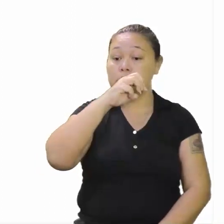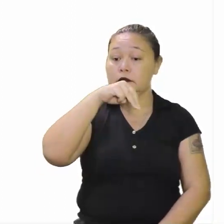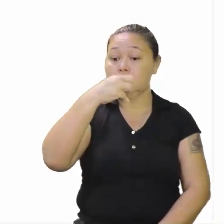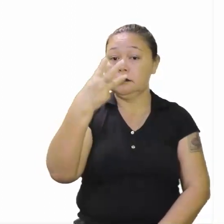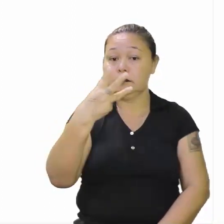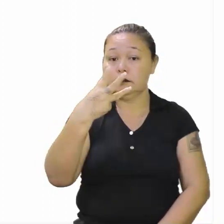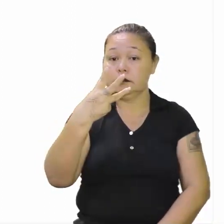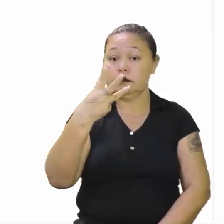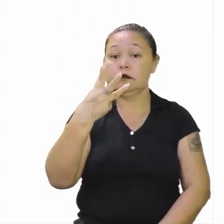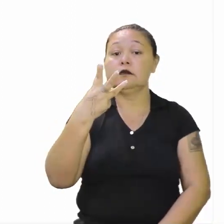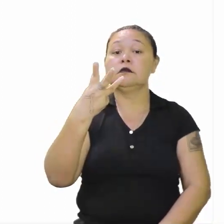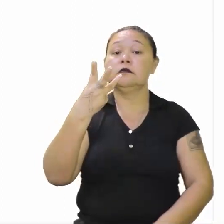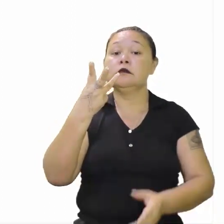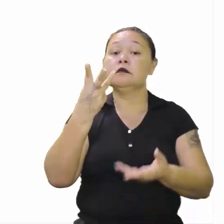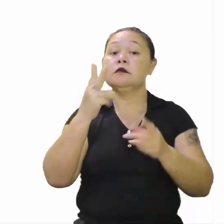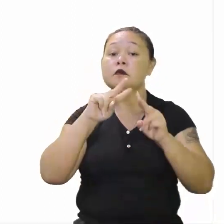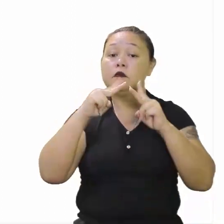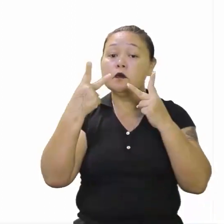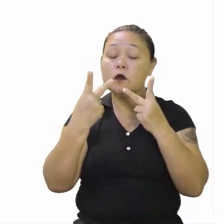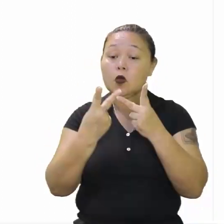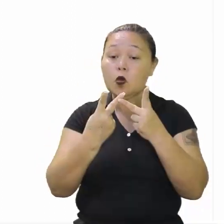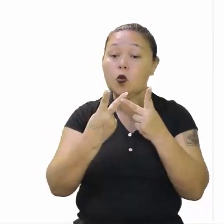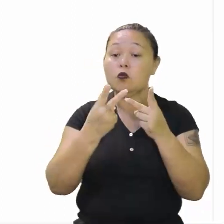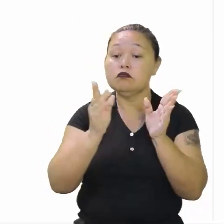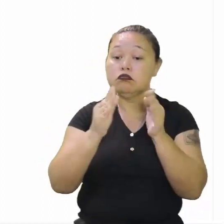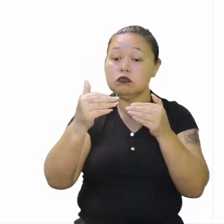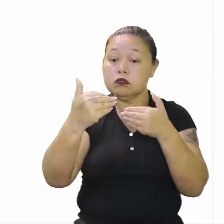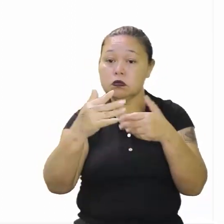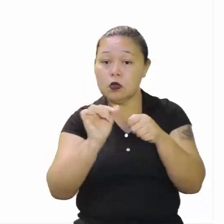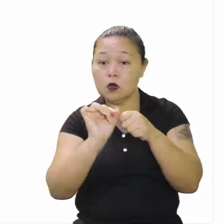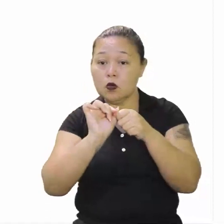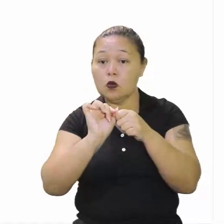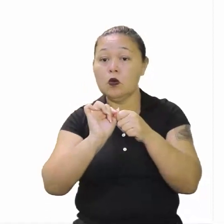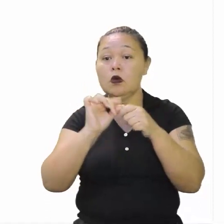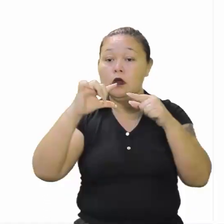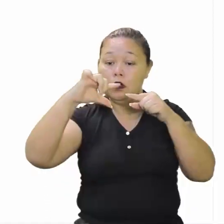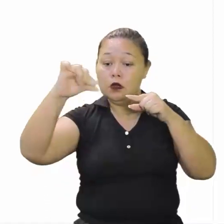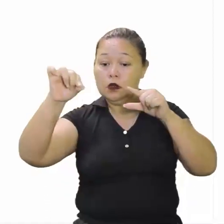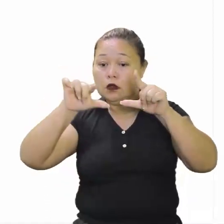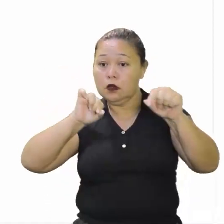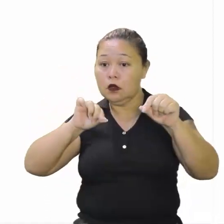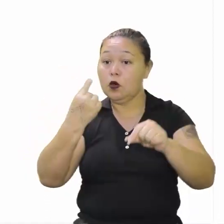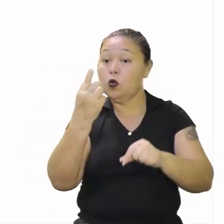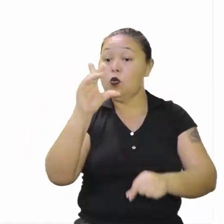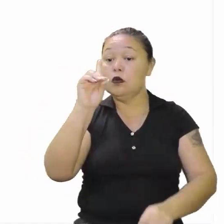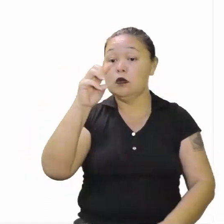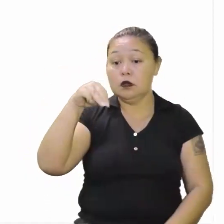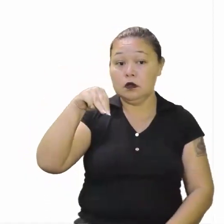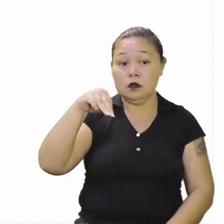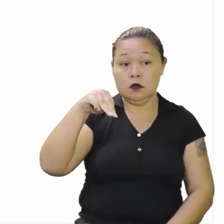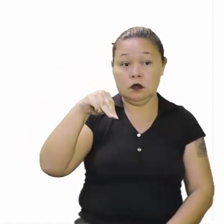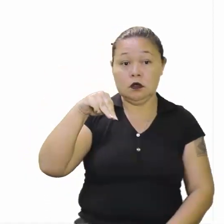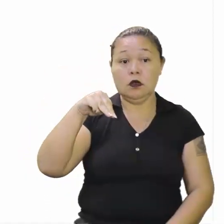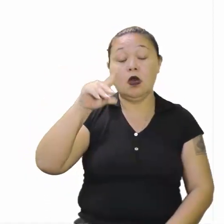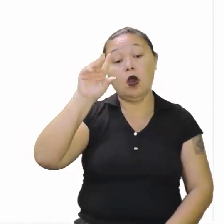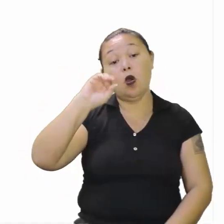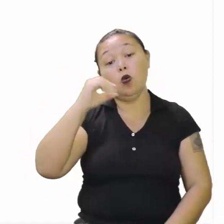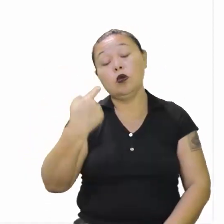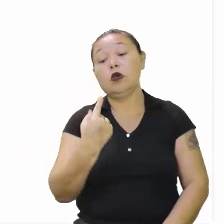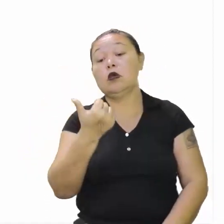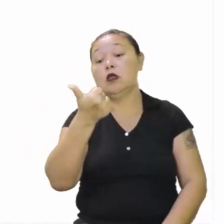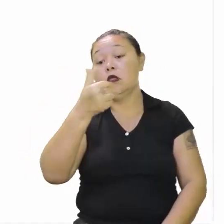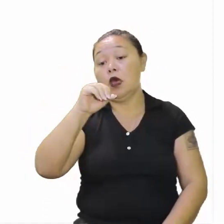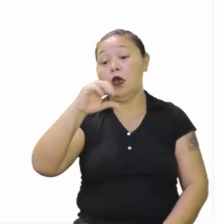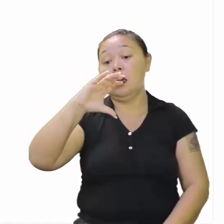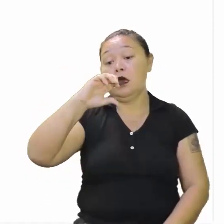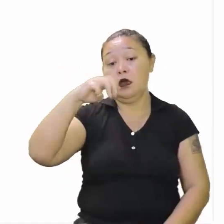de cubo cuja aresta mede 1 decímetro, ou seja, 1 centímetro,